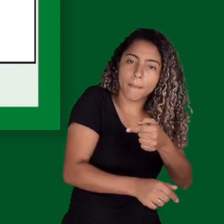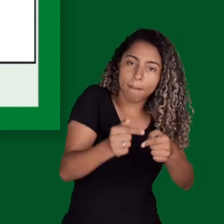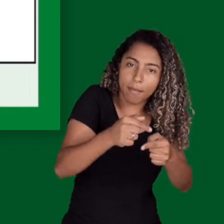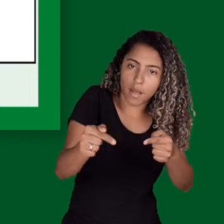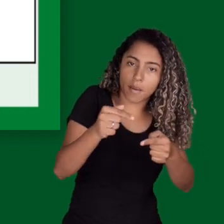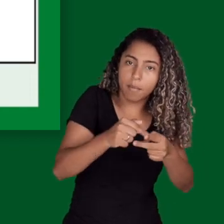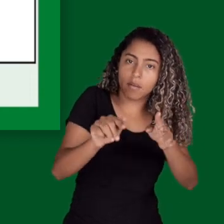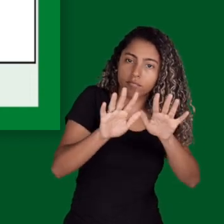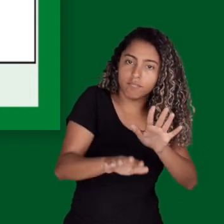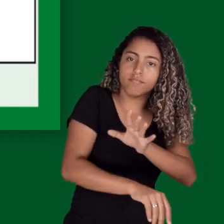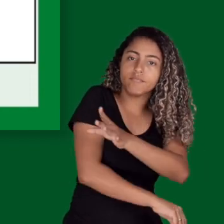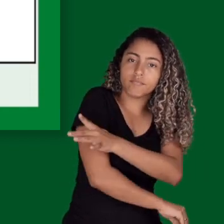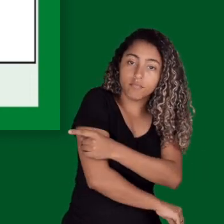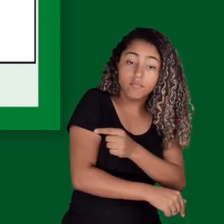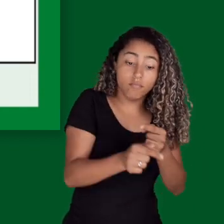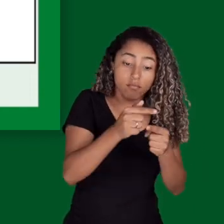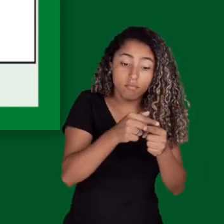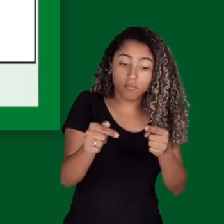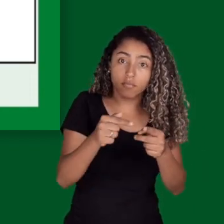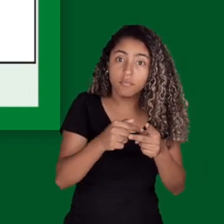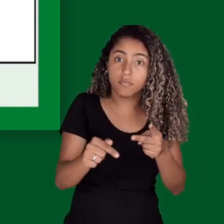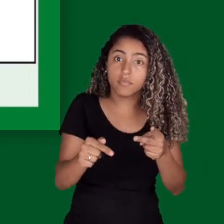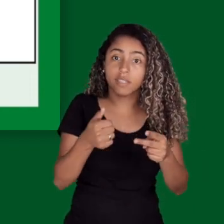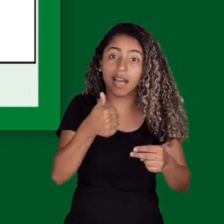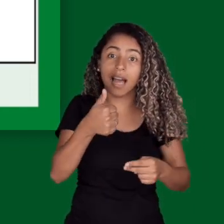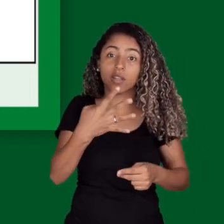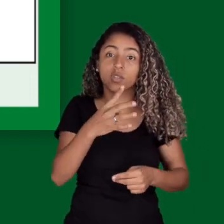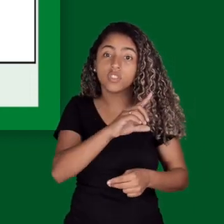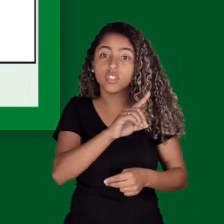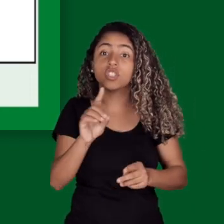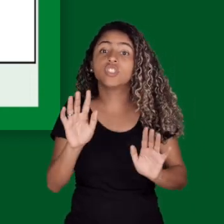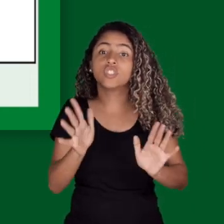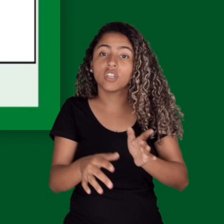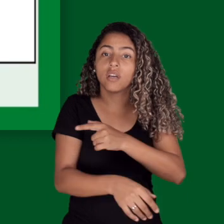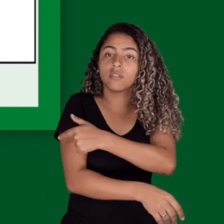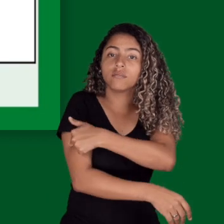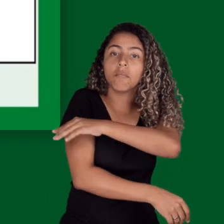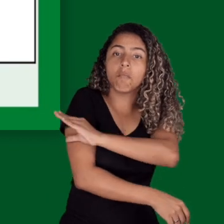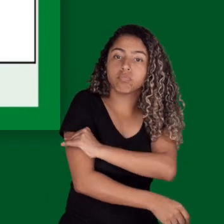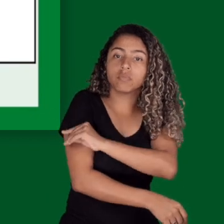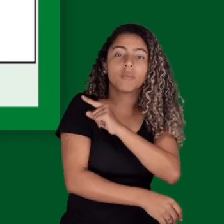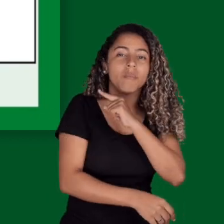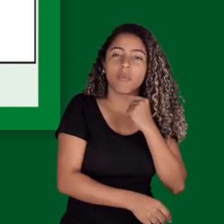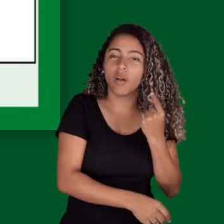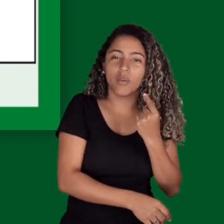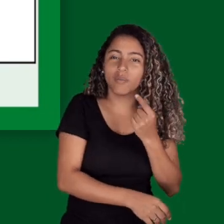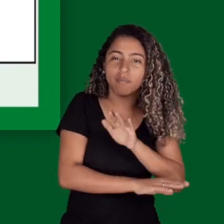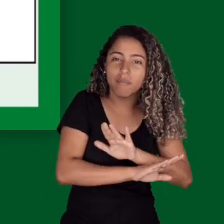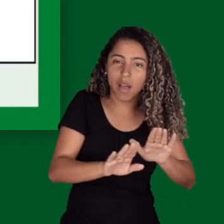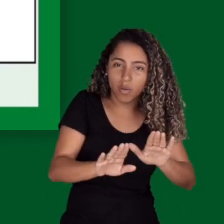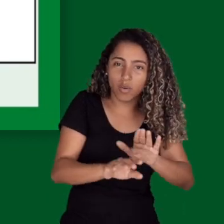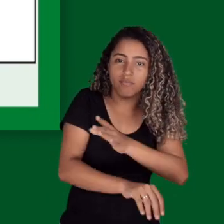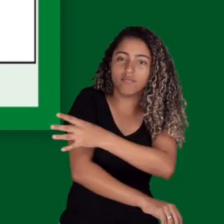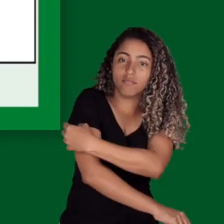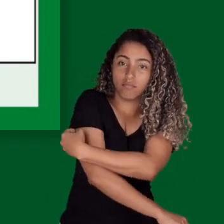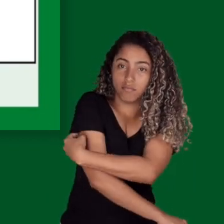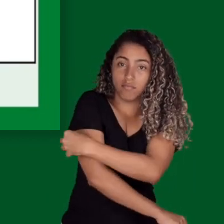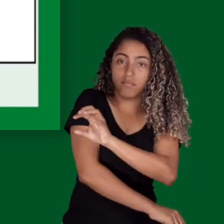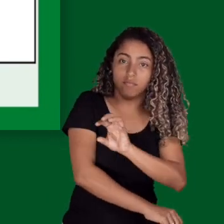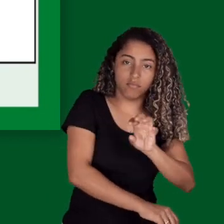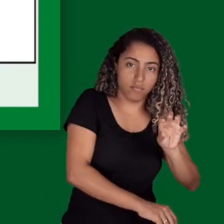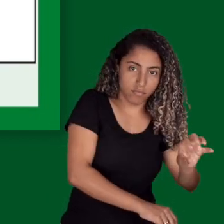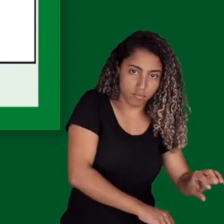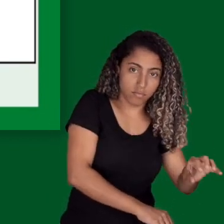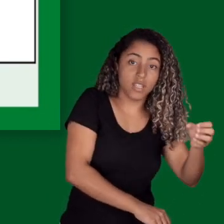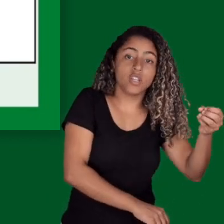dias. No final de 14 dias, o sensor para de funcionar e aí o paciente ele troca o sensor, ele retira o